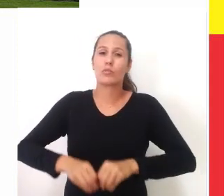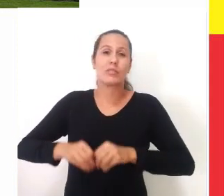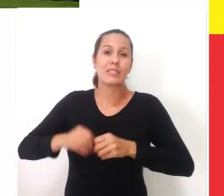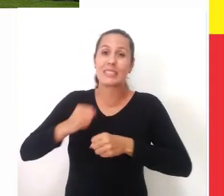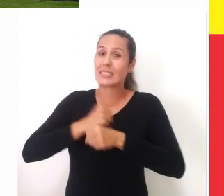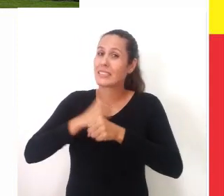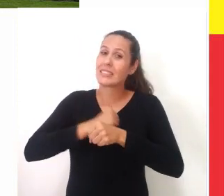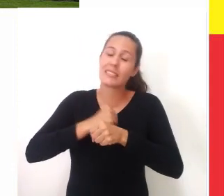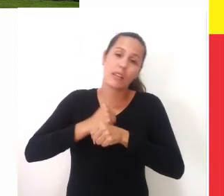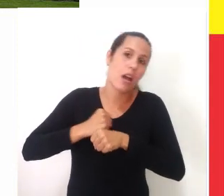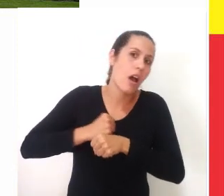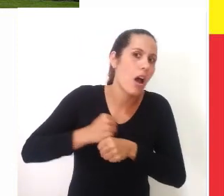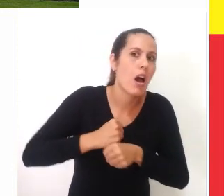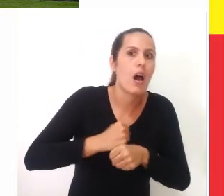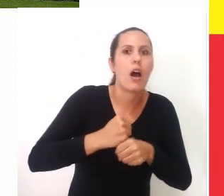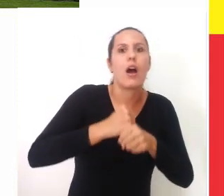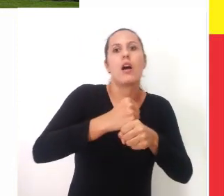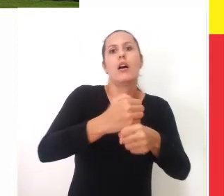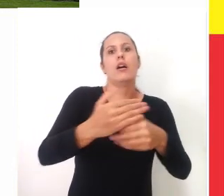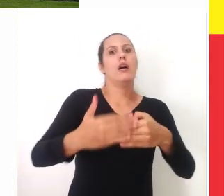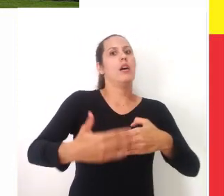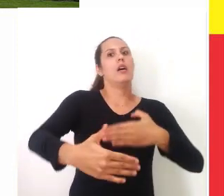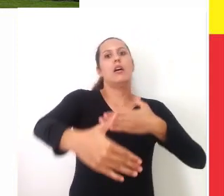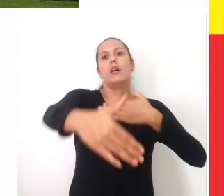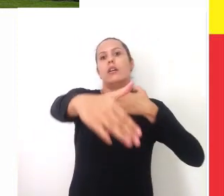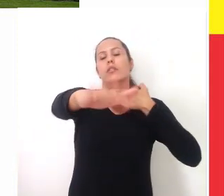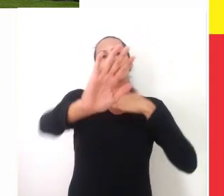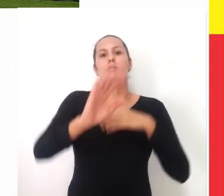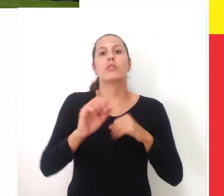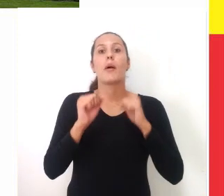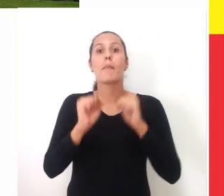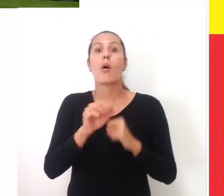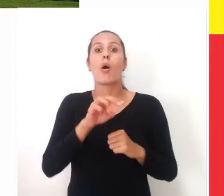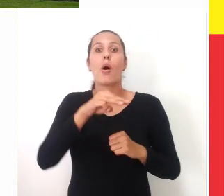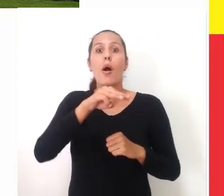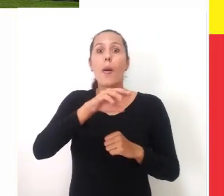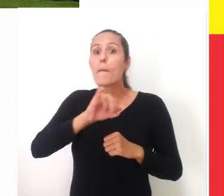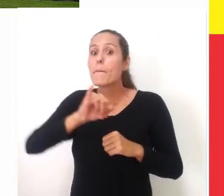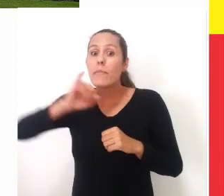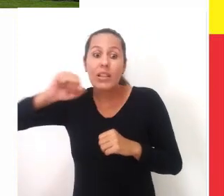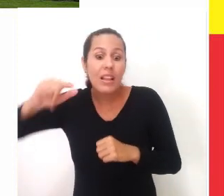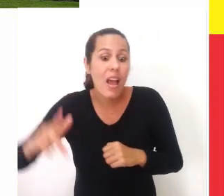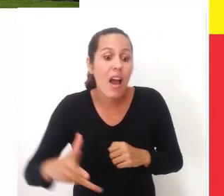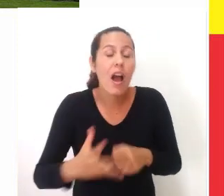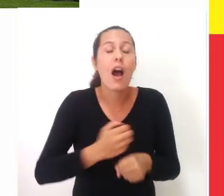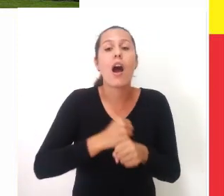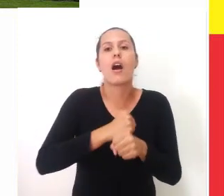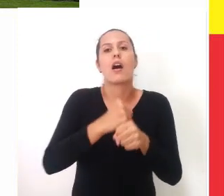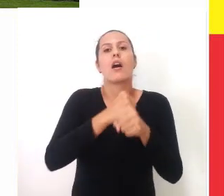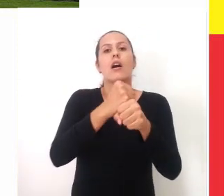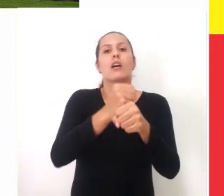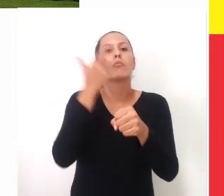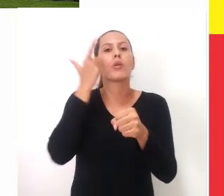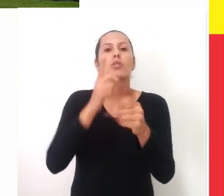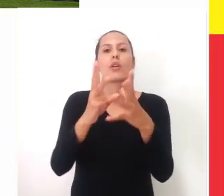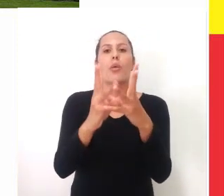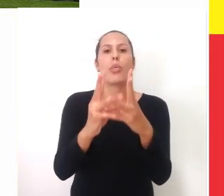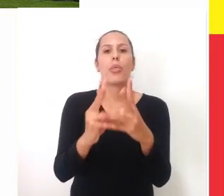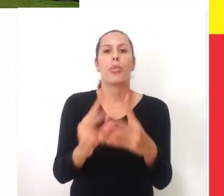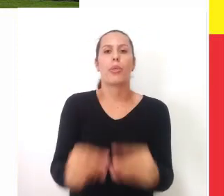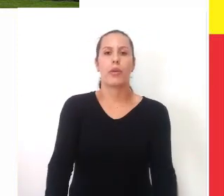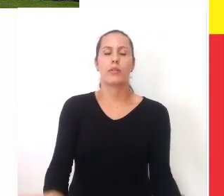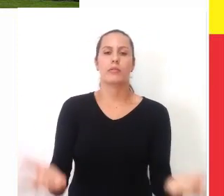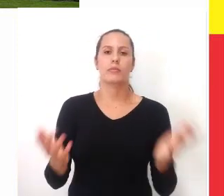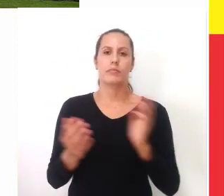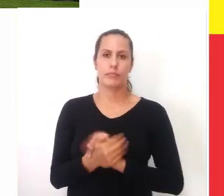causando prejuízo por tempo indeterminado. Pode levar milhares e milhares de anos